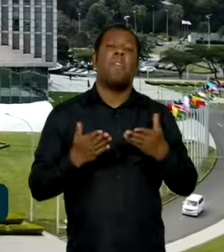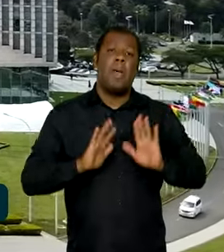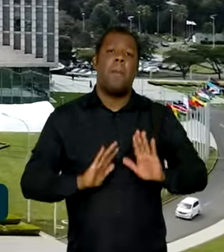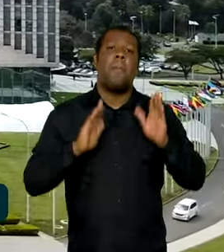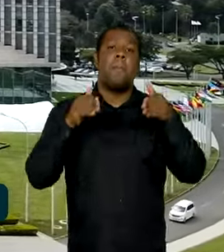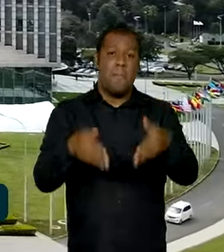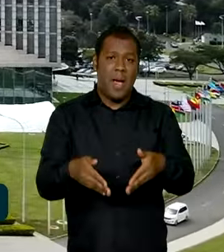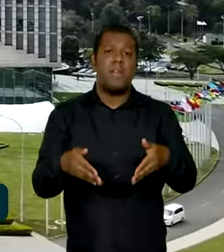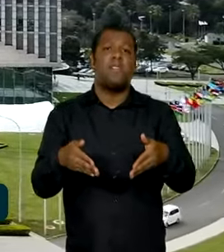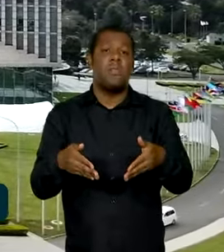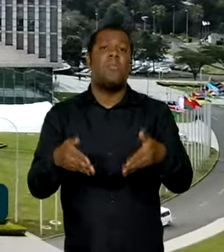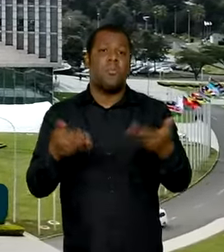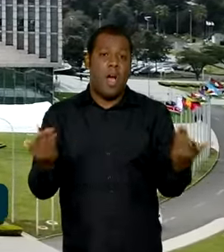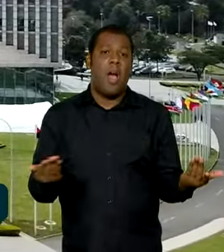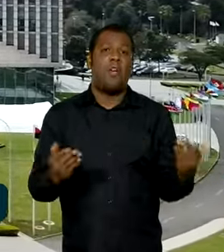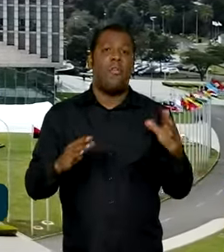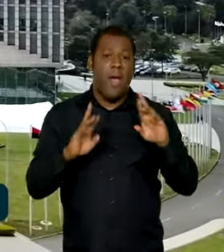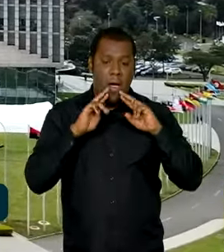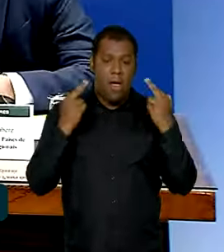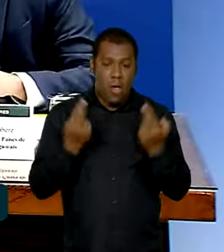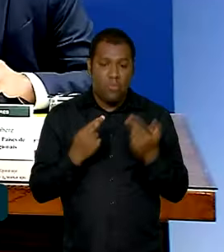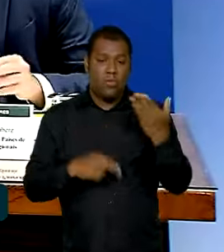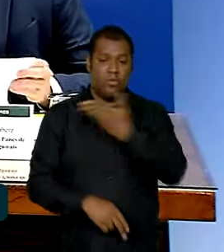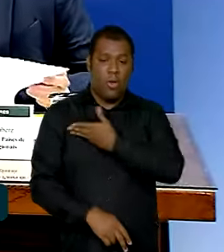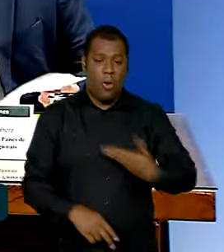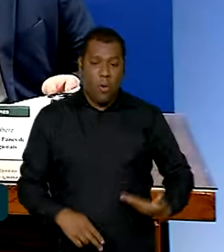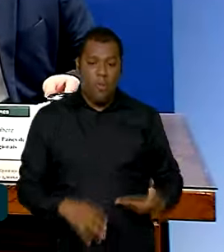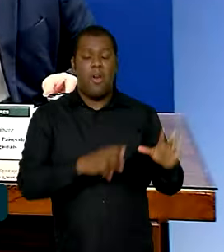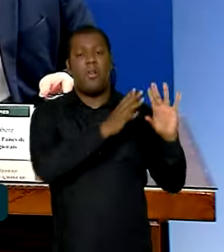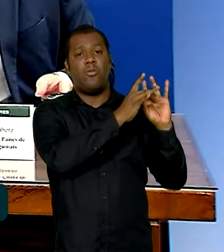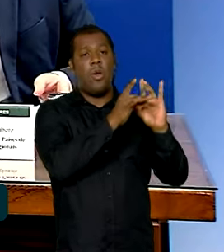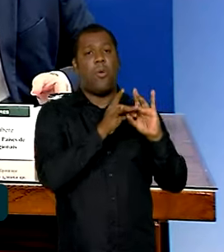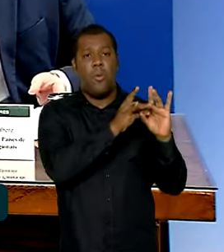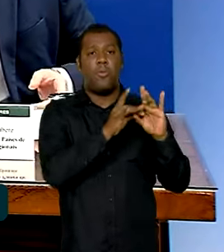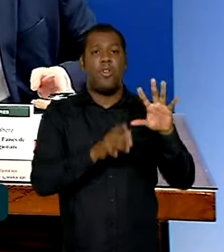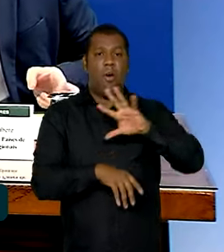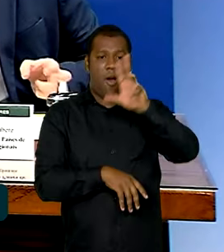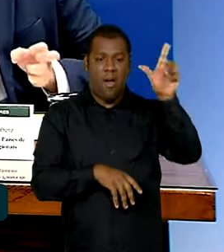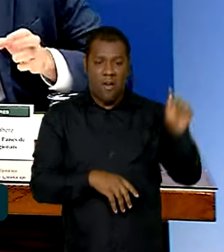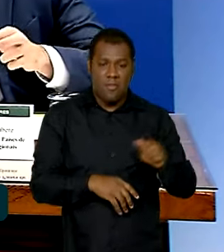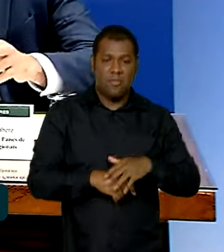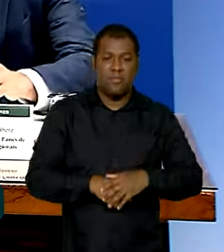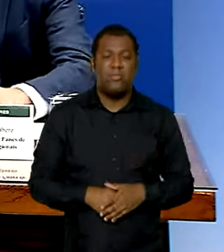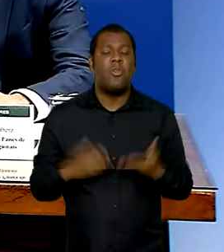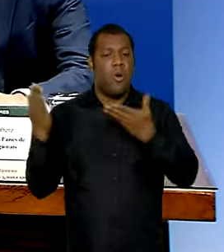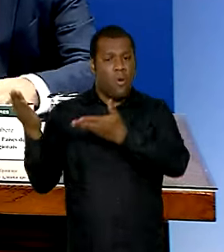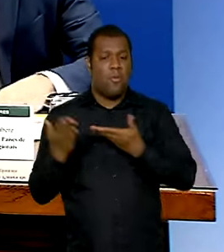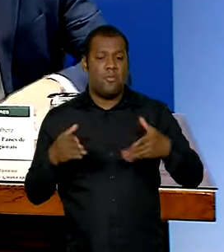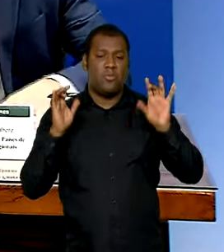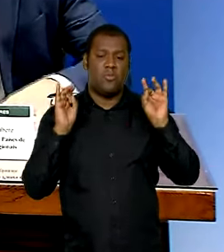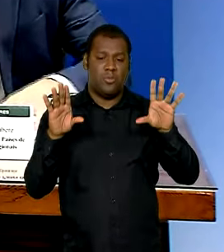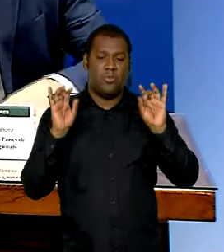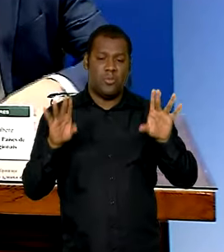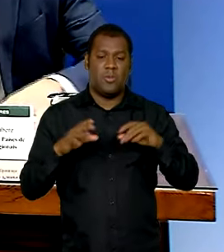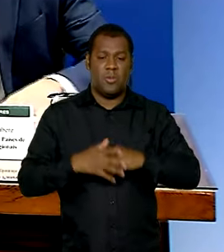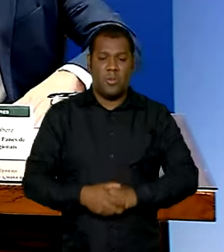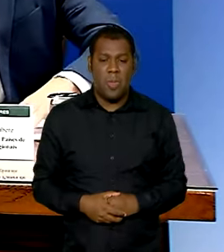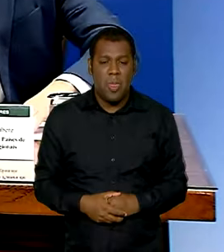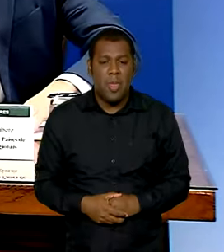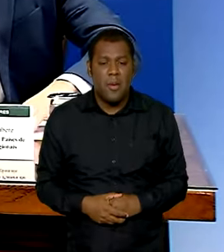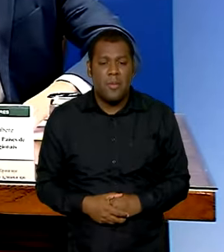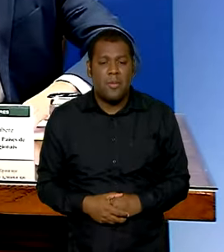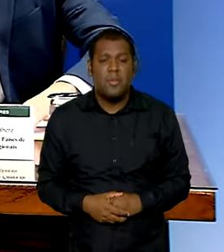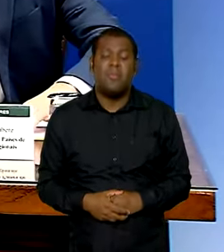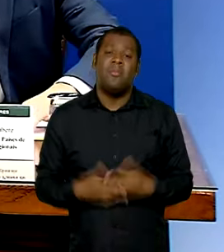Estado e governo da União Africana. É um convite bastante excepcional, porque normalmente na Assembleia